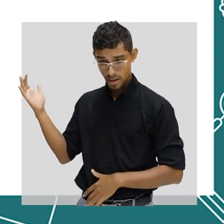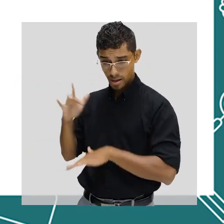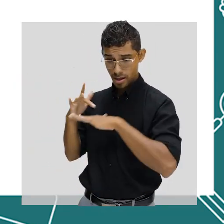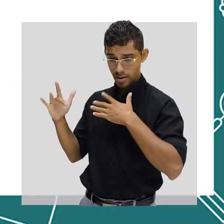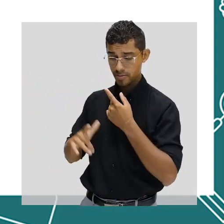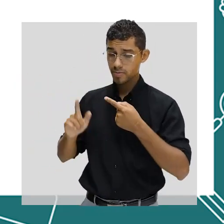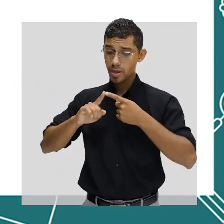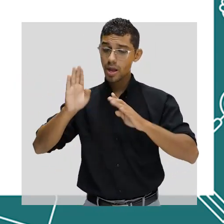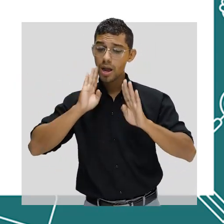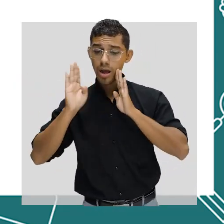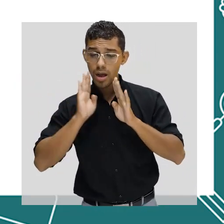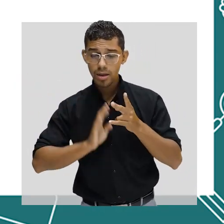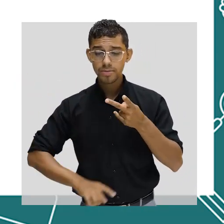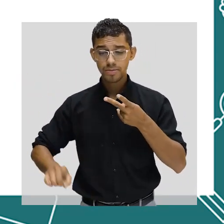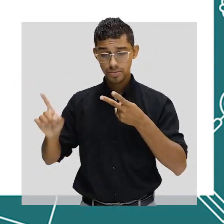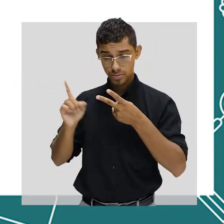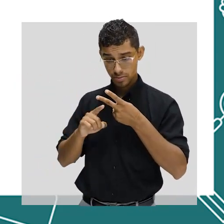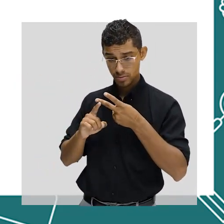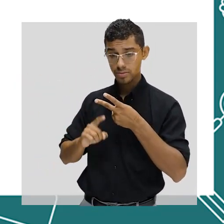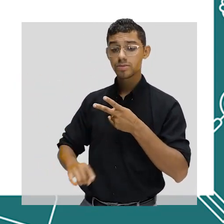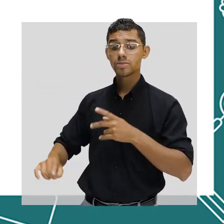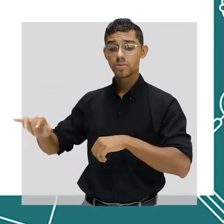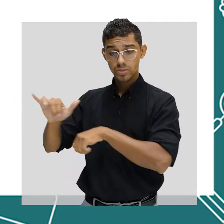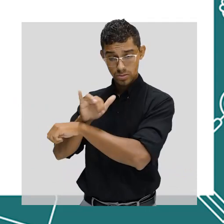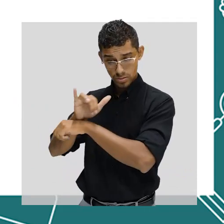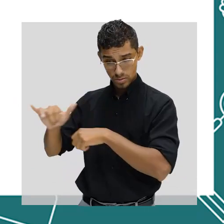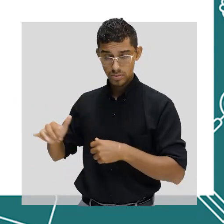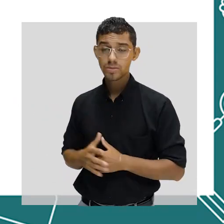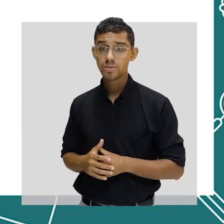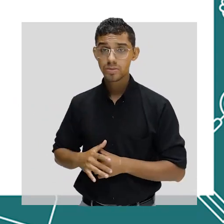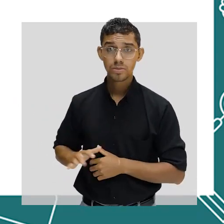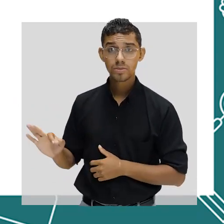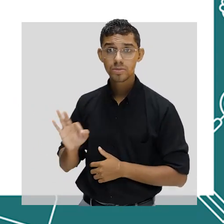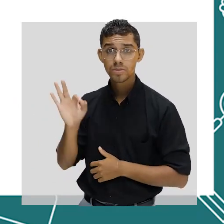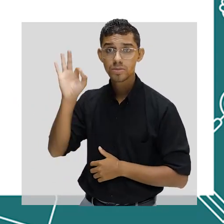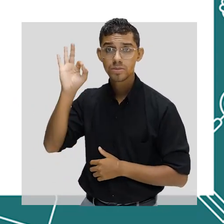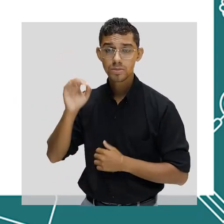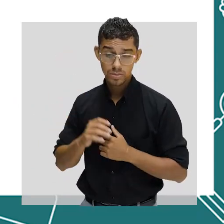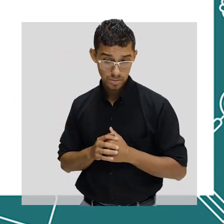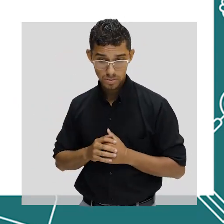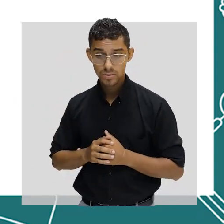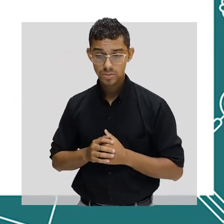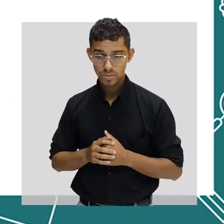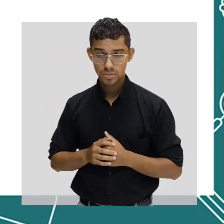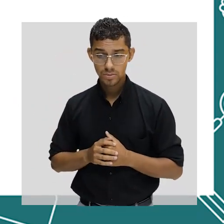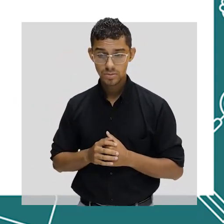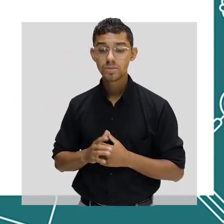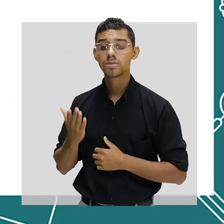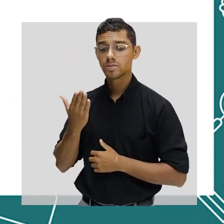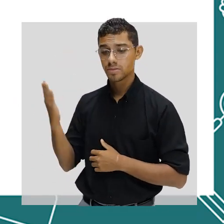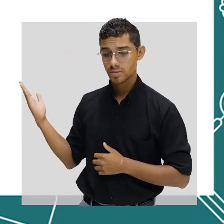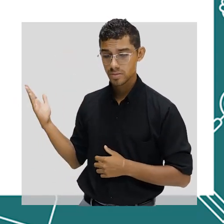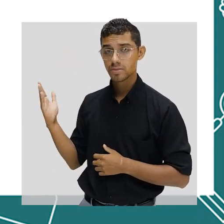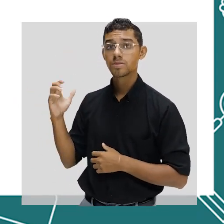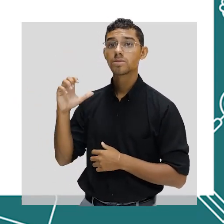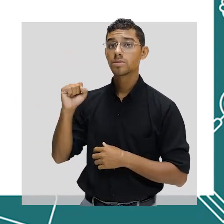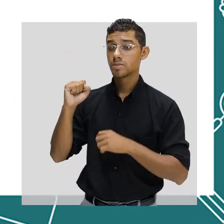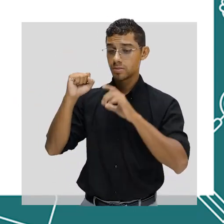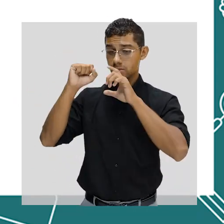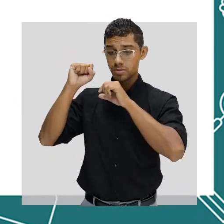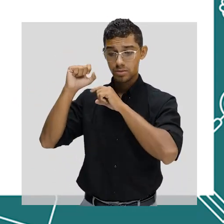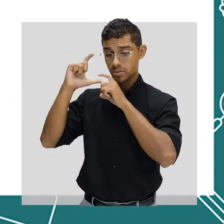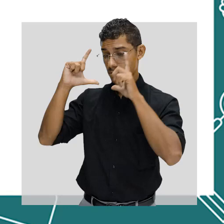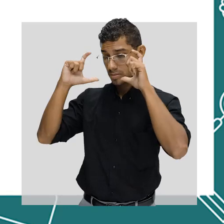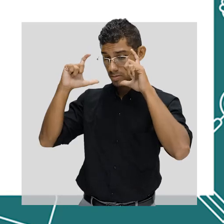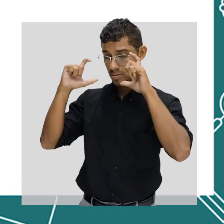o Facebook, tem o YouTube, tem o Twitter, tem o Snapchat, tem